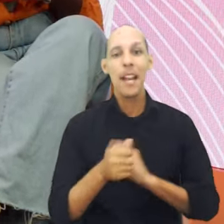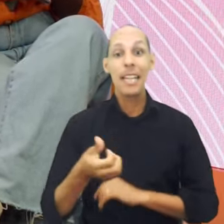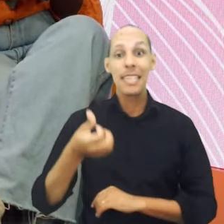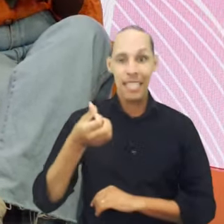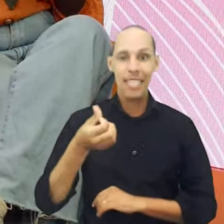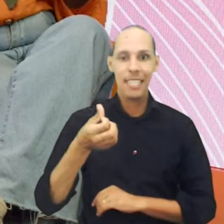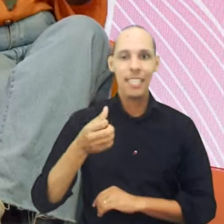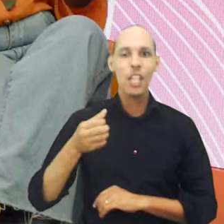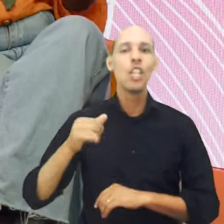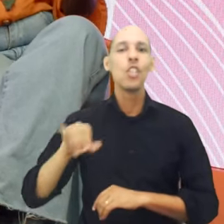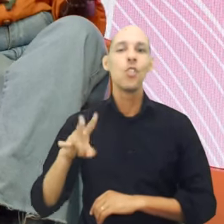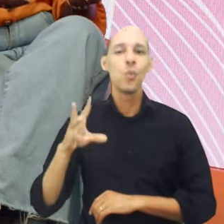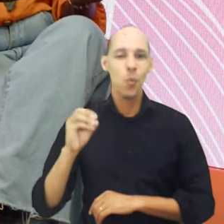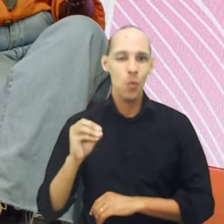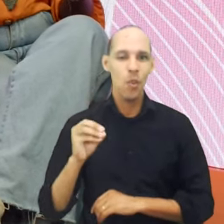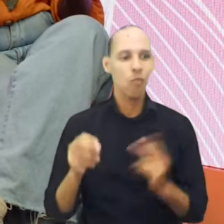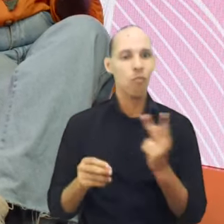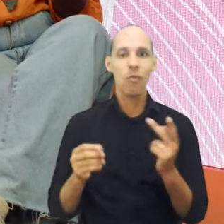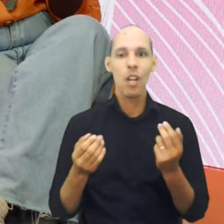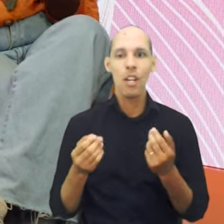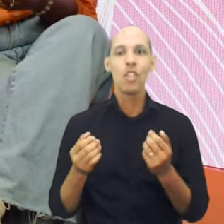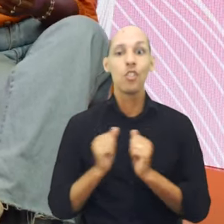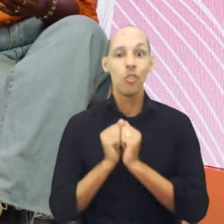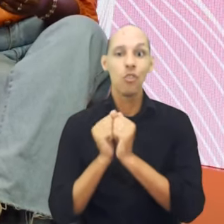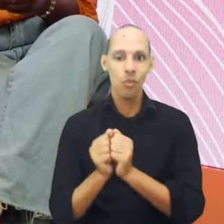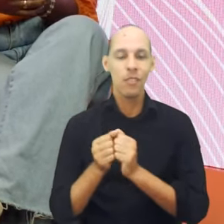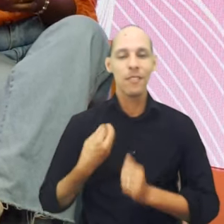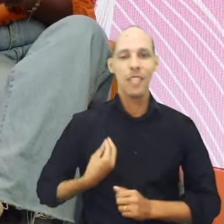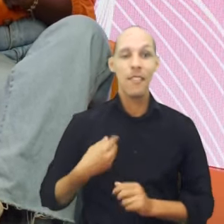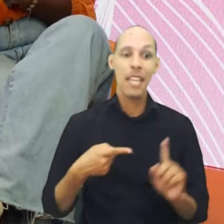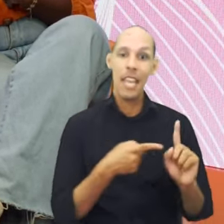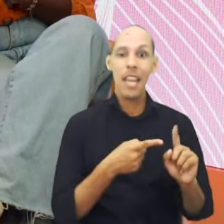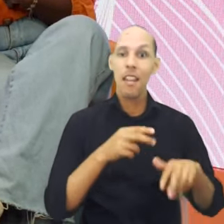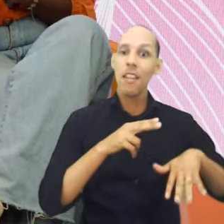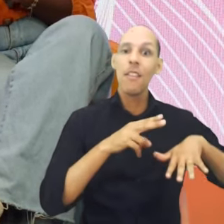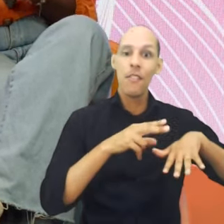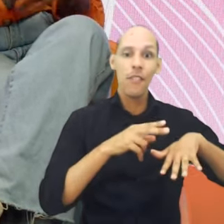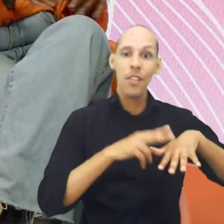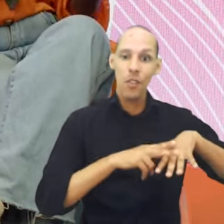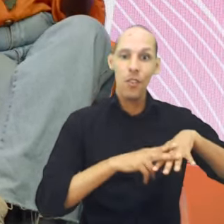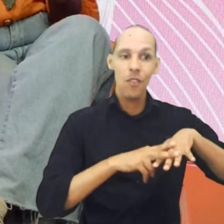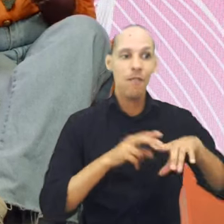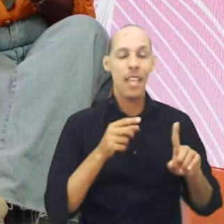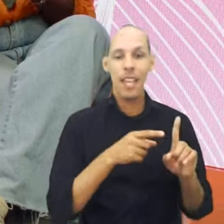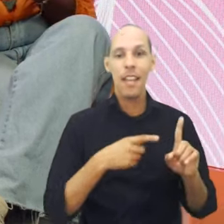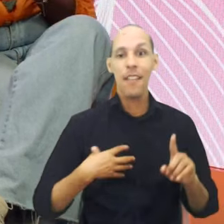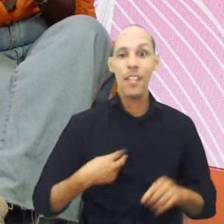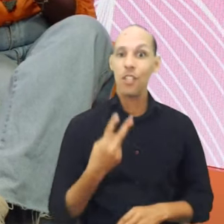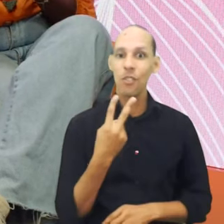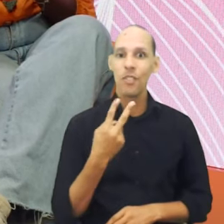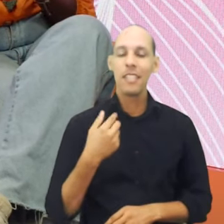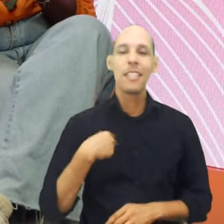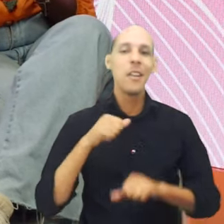junto. E o meu esposo, ele é viúvo, né? Ele tem 2 meninas. E então eu me tornei mãe.